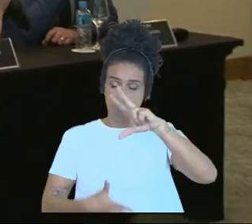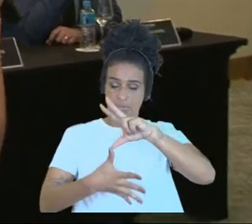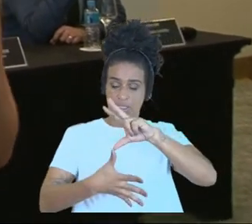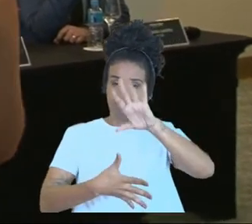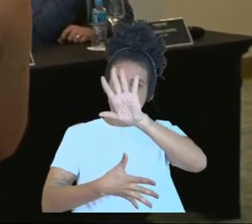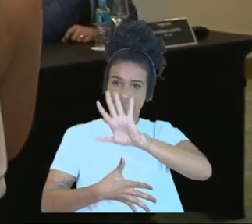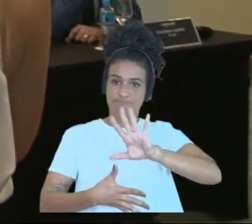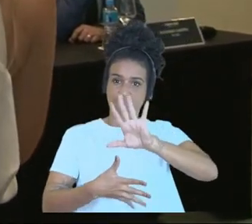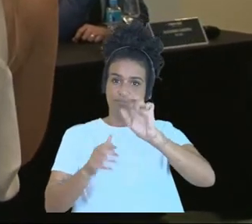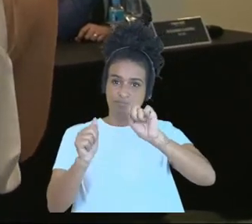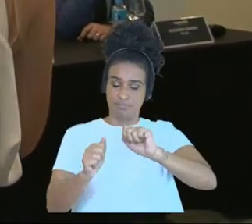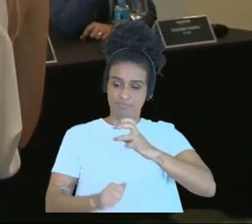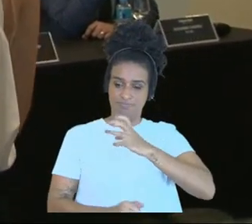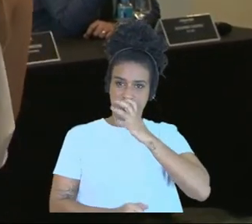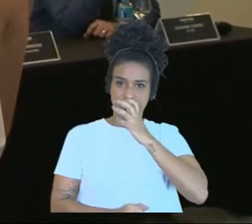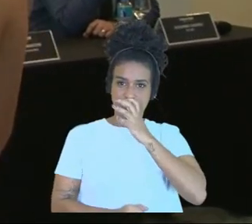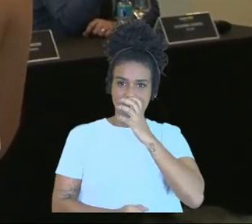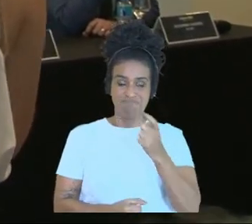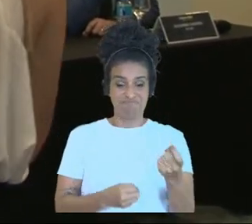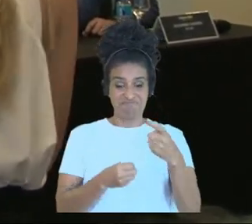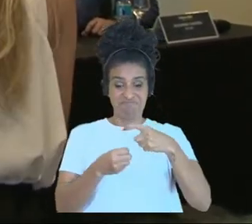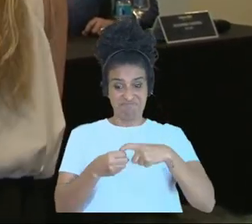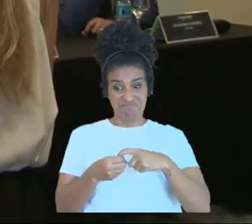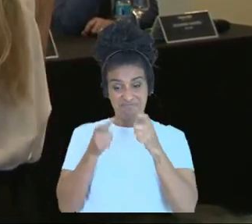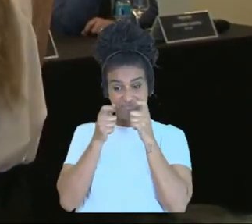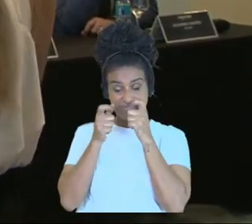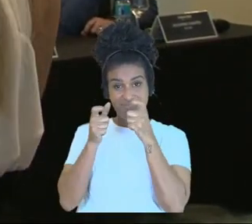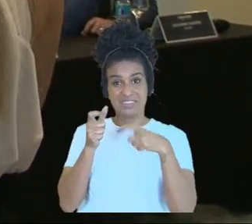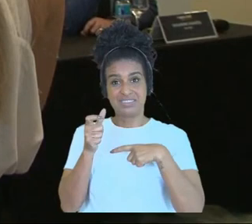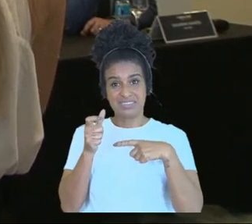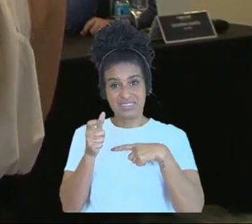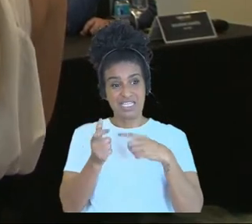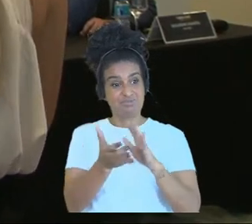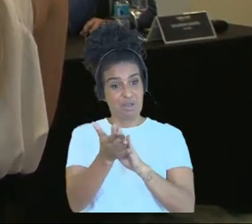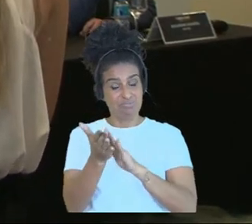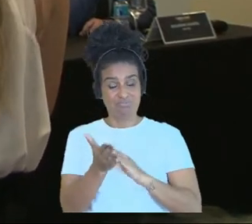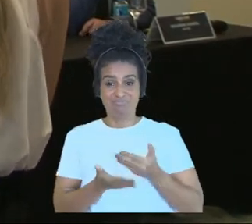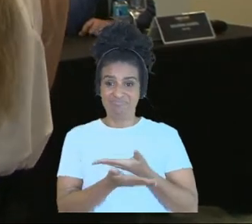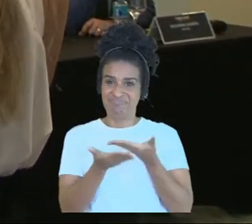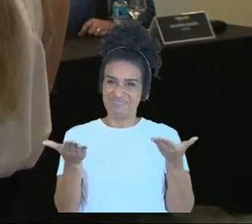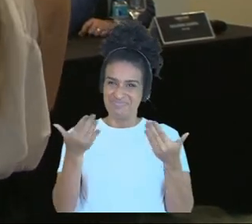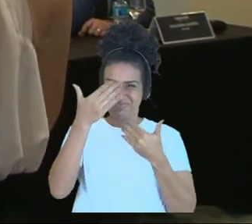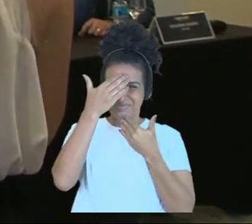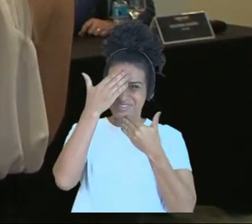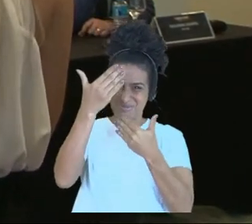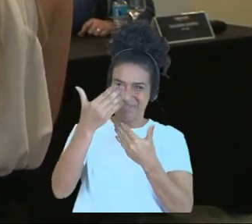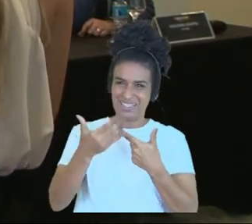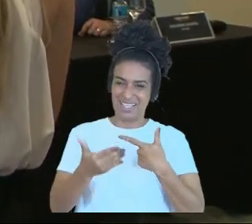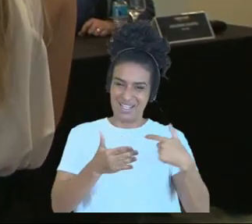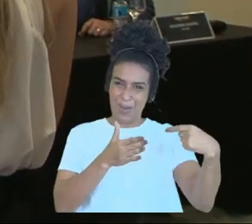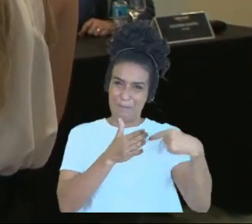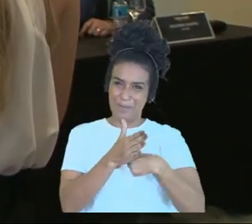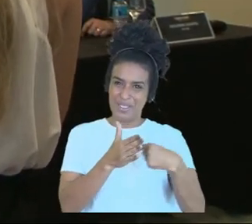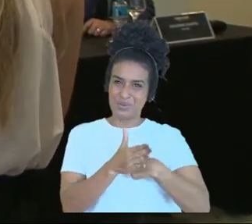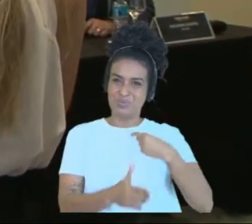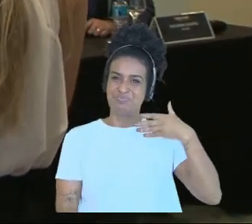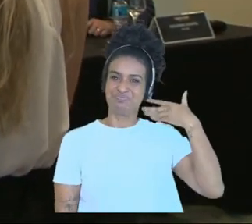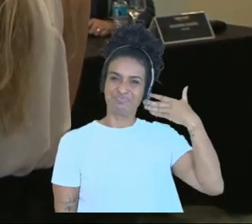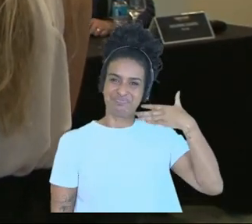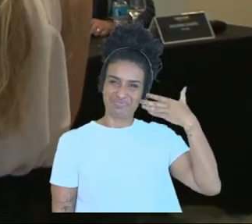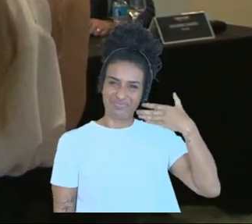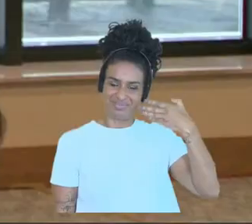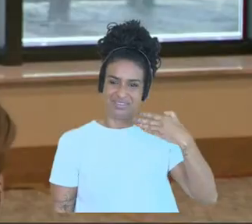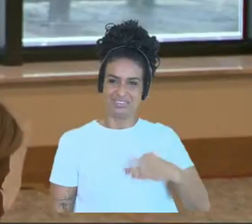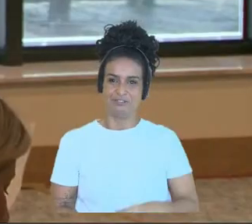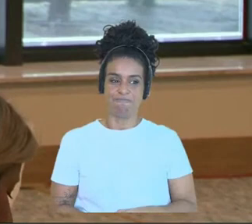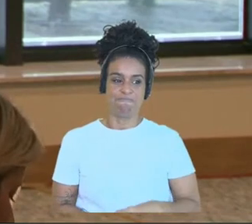Latina. E estão bastante engajados, inclusive, queria saudar todos vocês. Obrigada pelas intervenções, pelas palestras. Eu